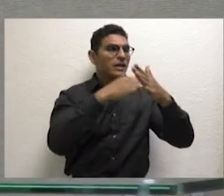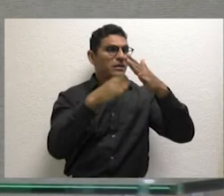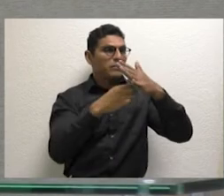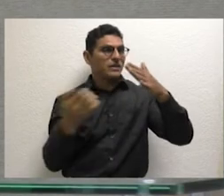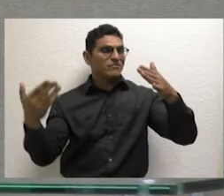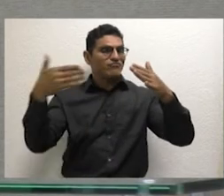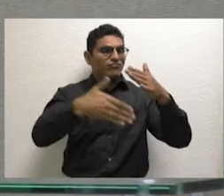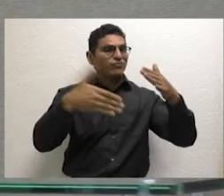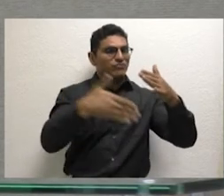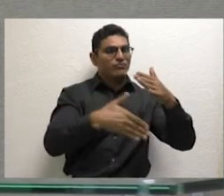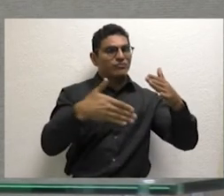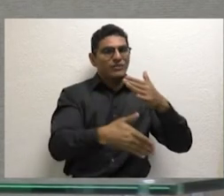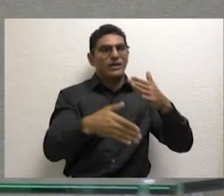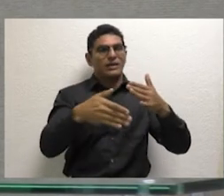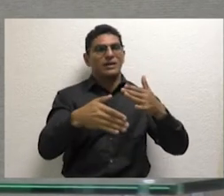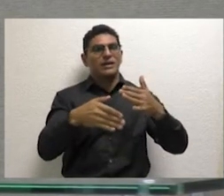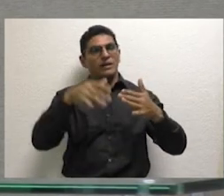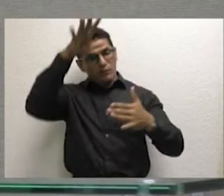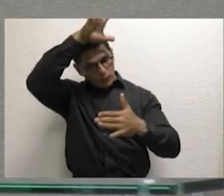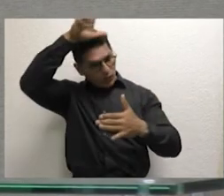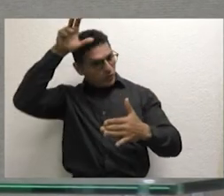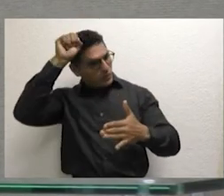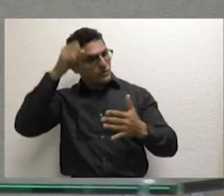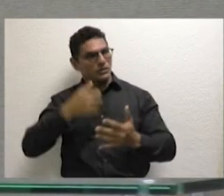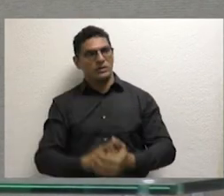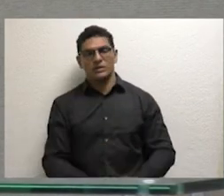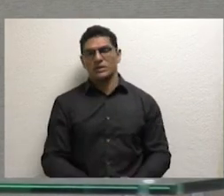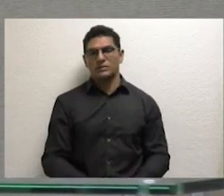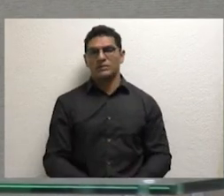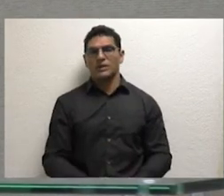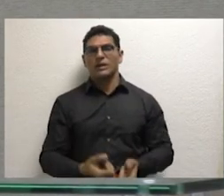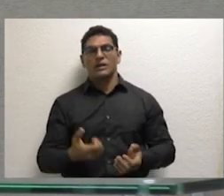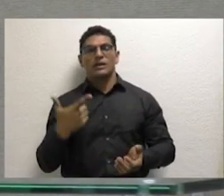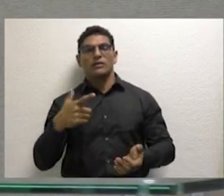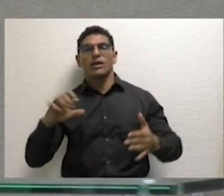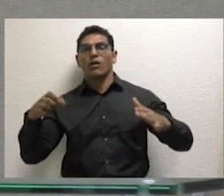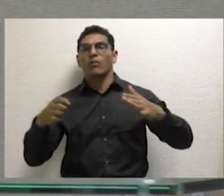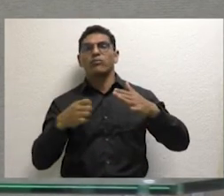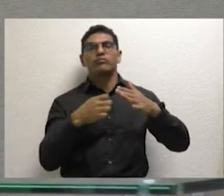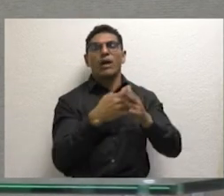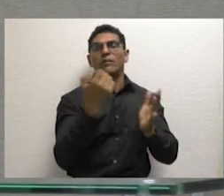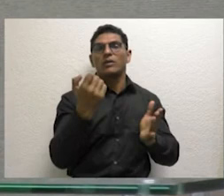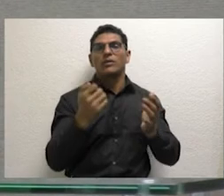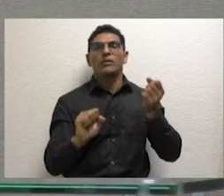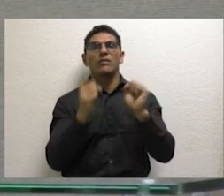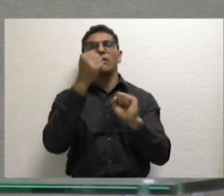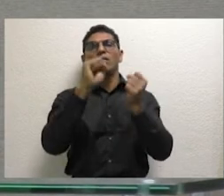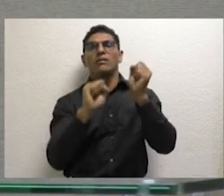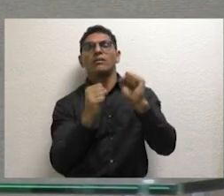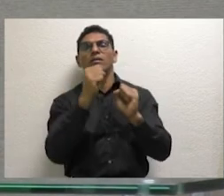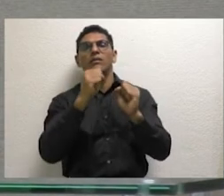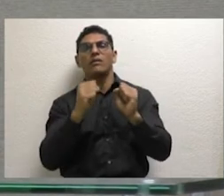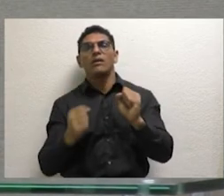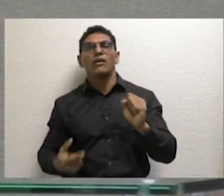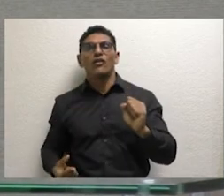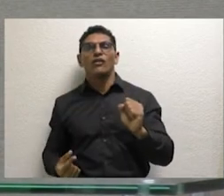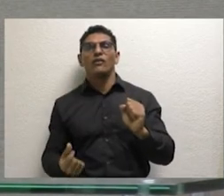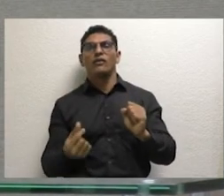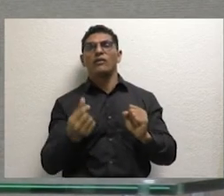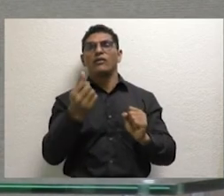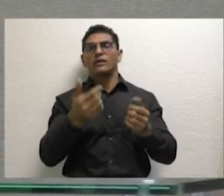razões óbvias a empresa não teria como compensar os elevados custos que temos